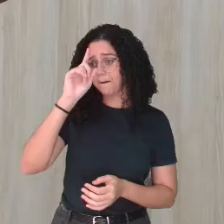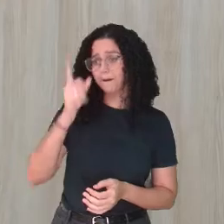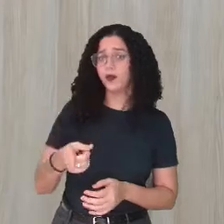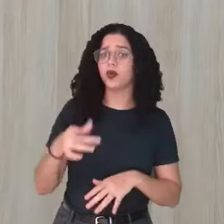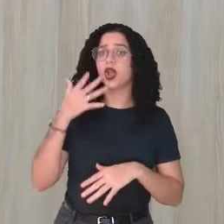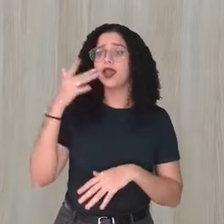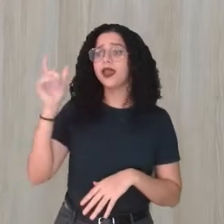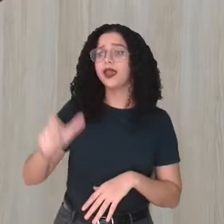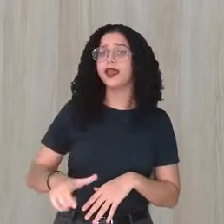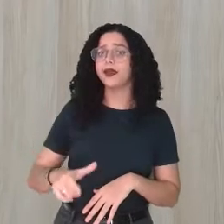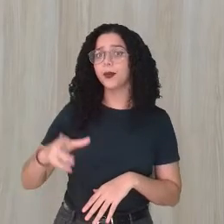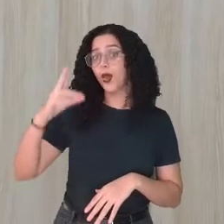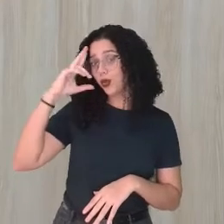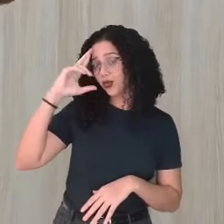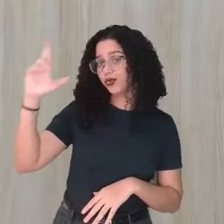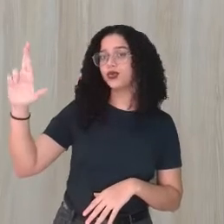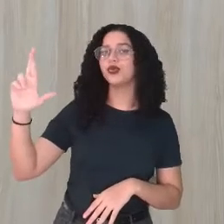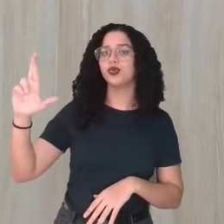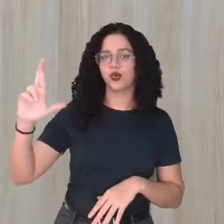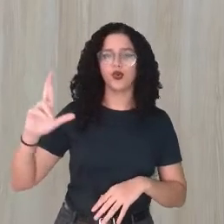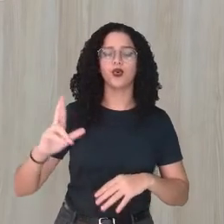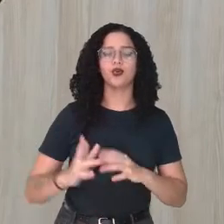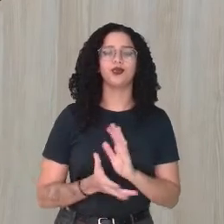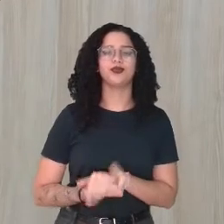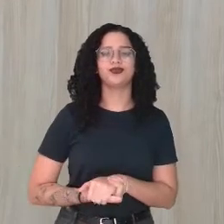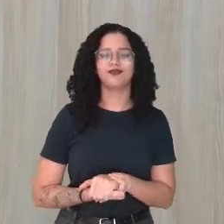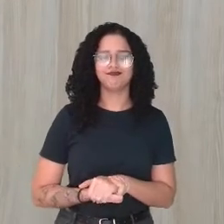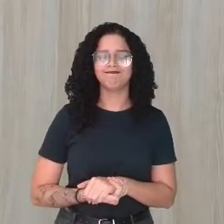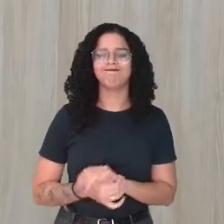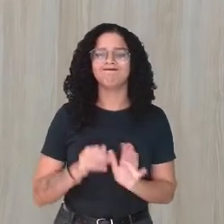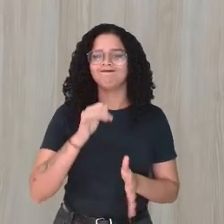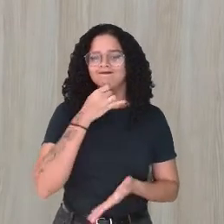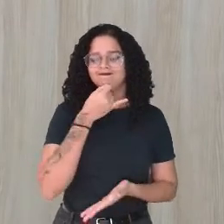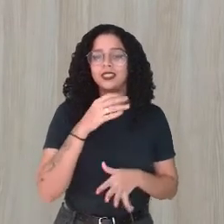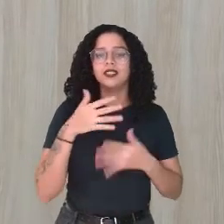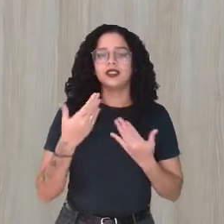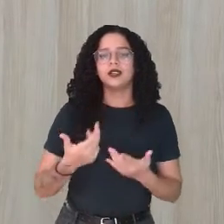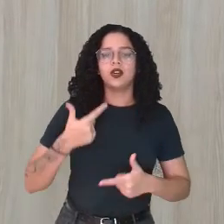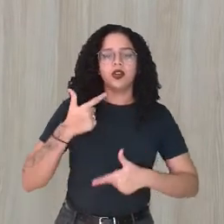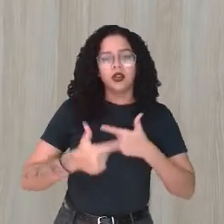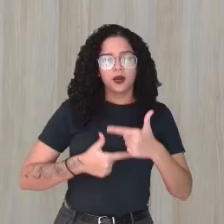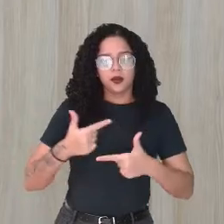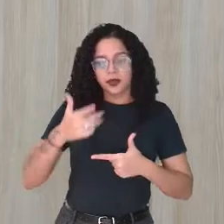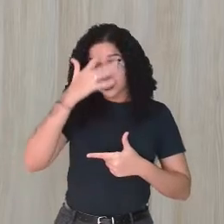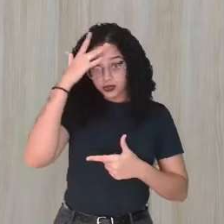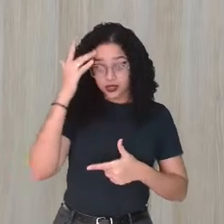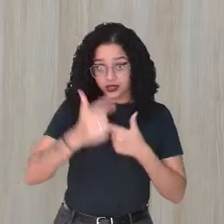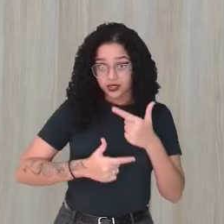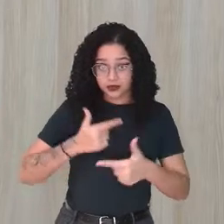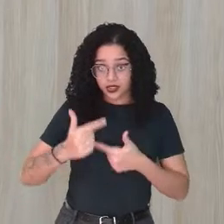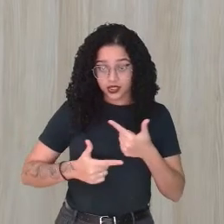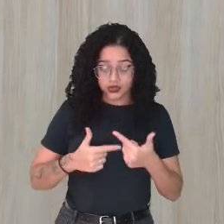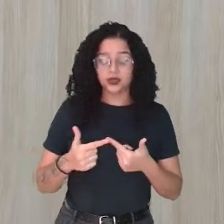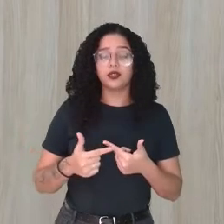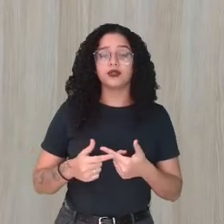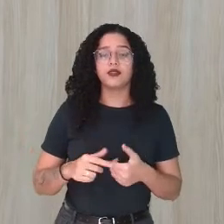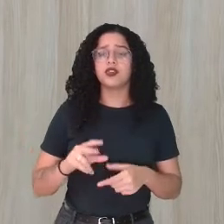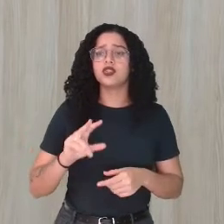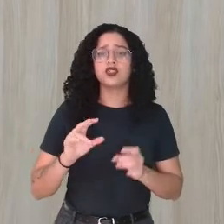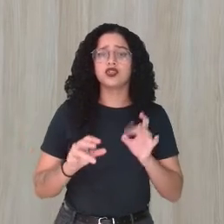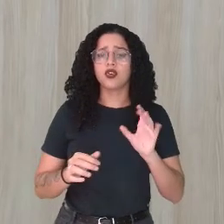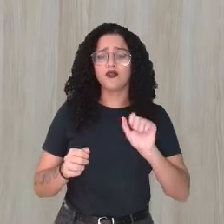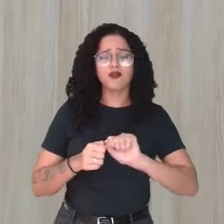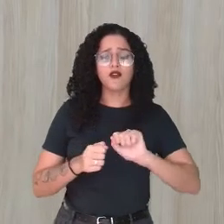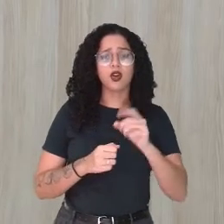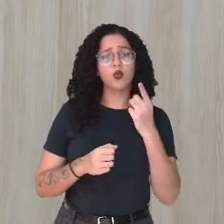pelo proprietário dos meios de produção, né, Vanessa? Então, o trabalhador, ele acaba fazendo um único tipo